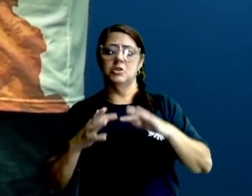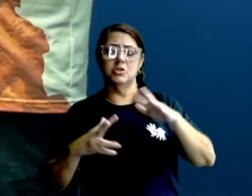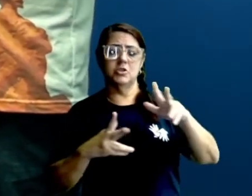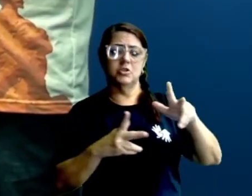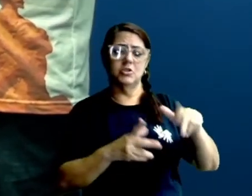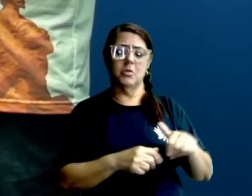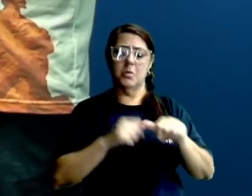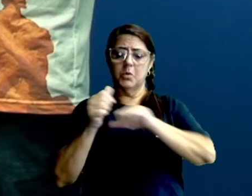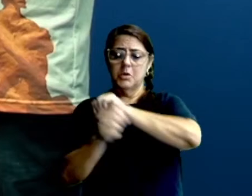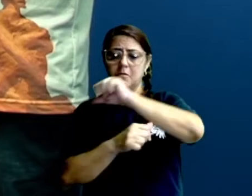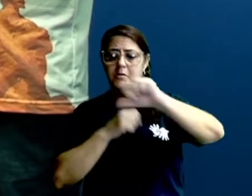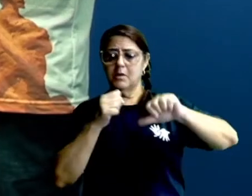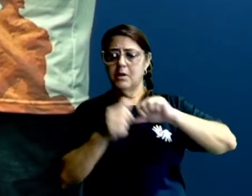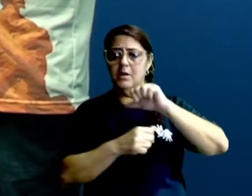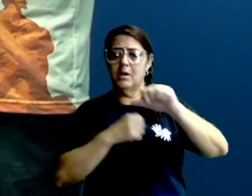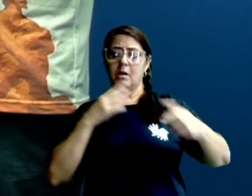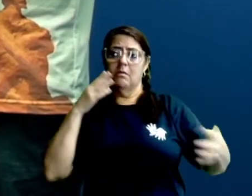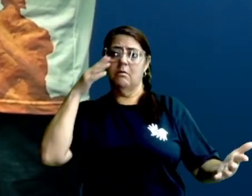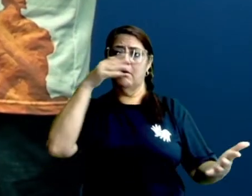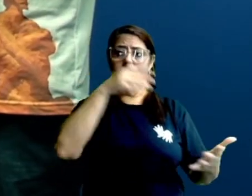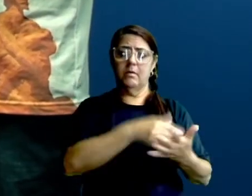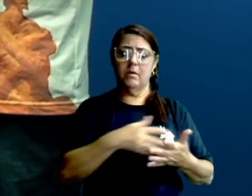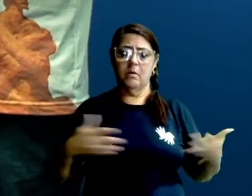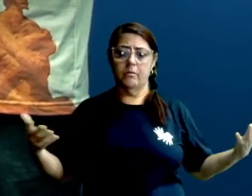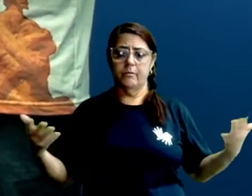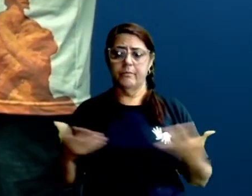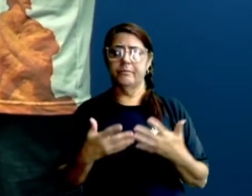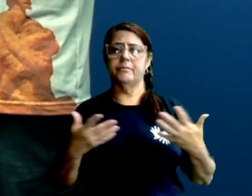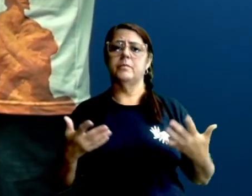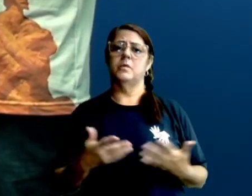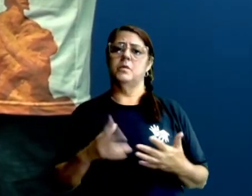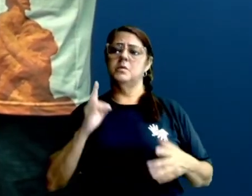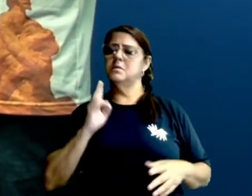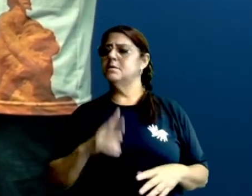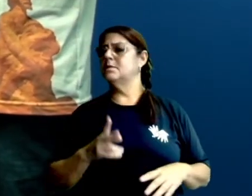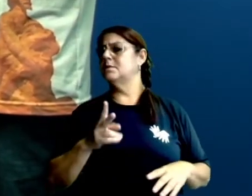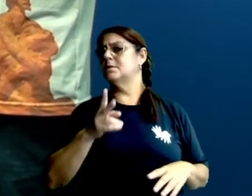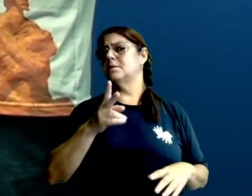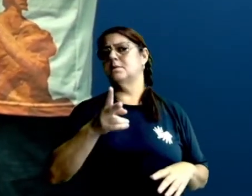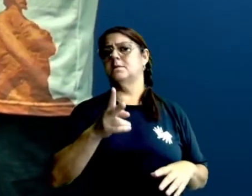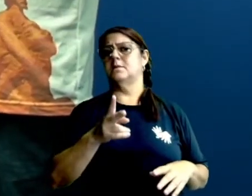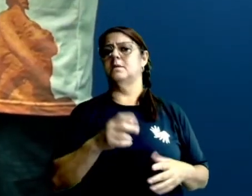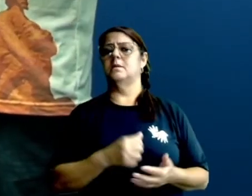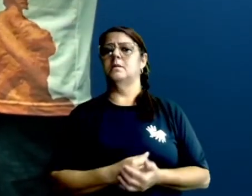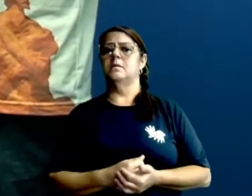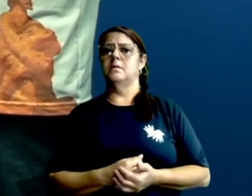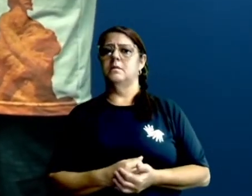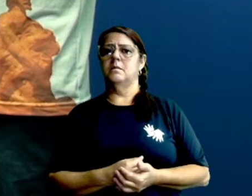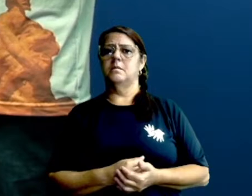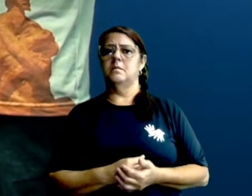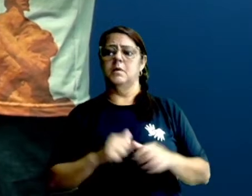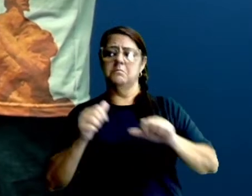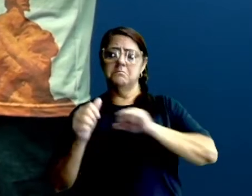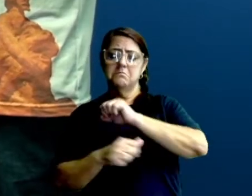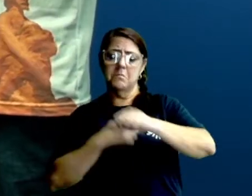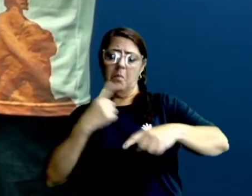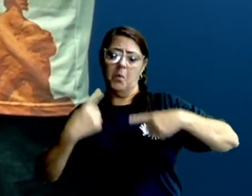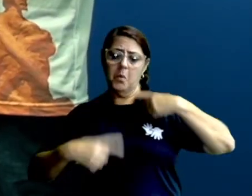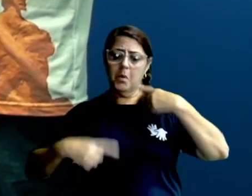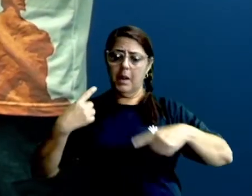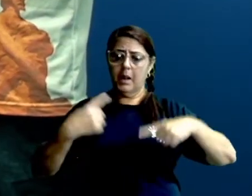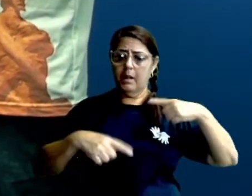sempre modificando. Então, até os dias de hoje, atualmente, estão sempre muito mexida essa questão